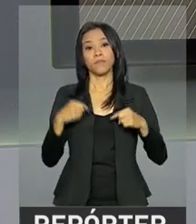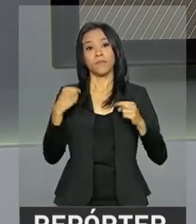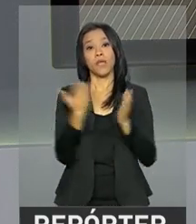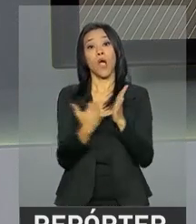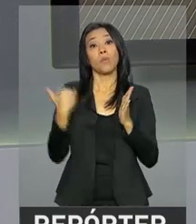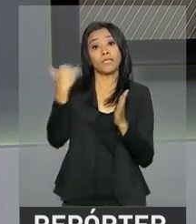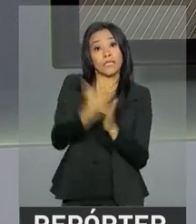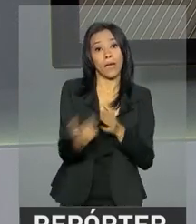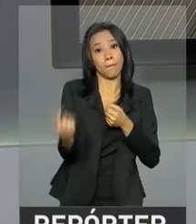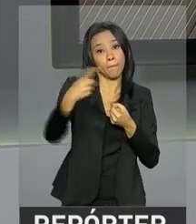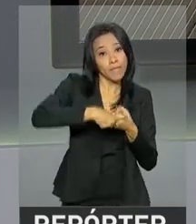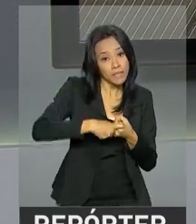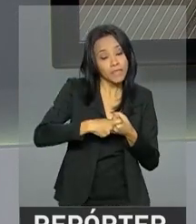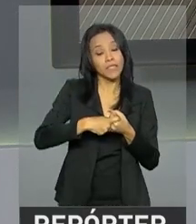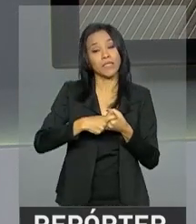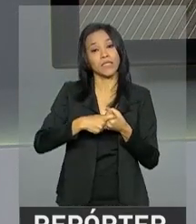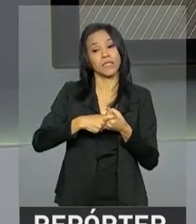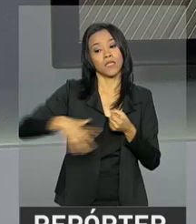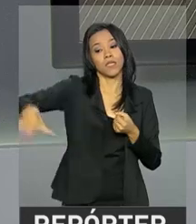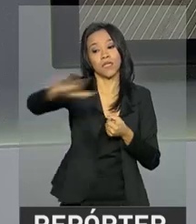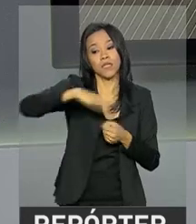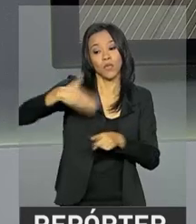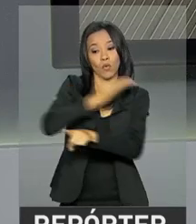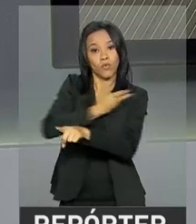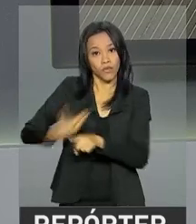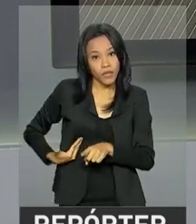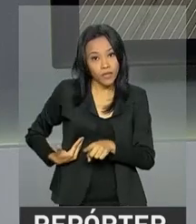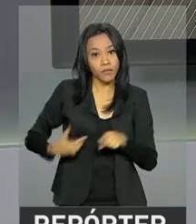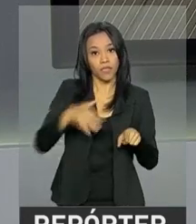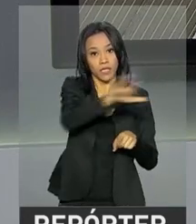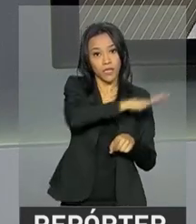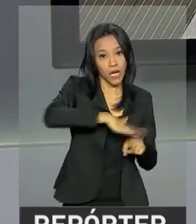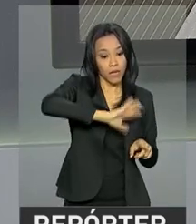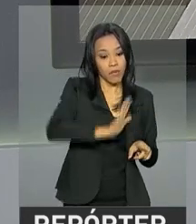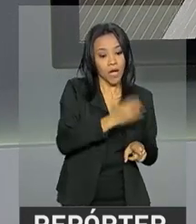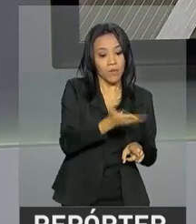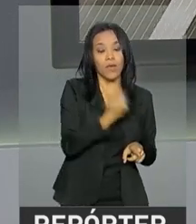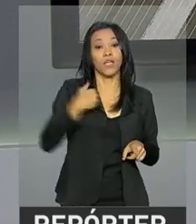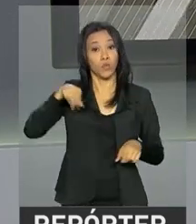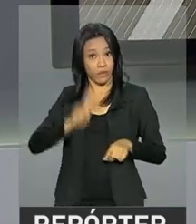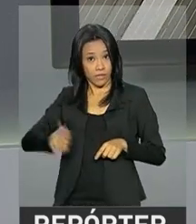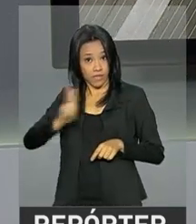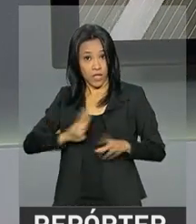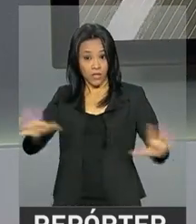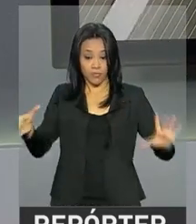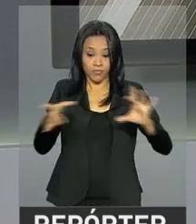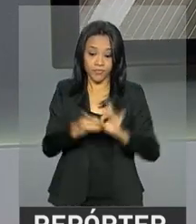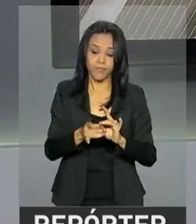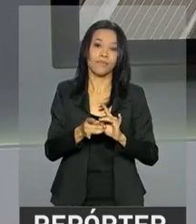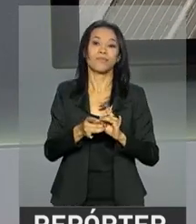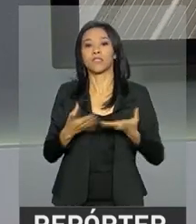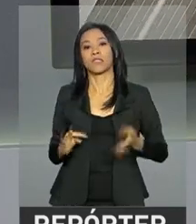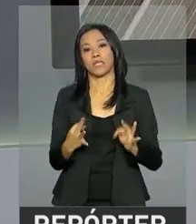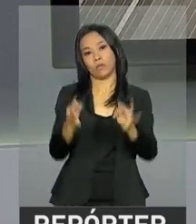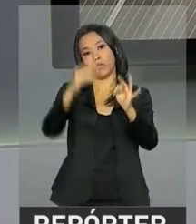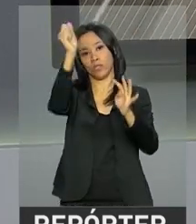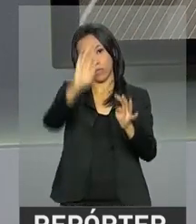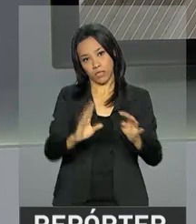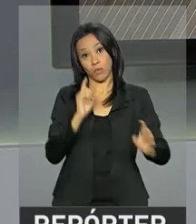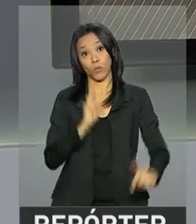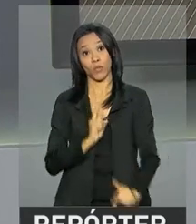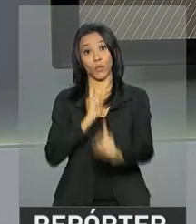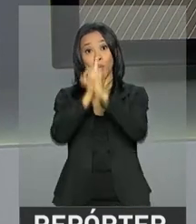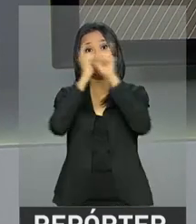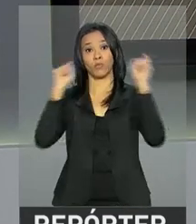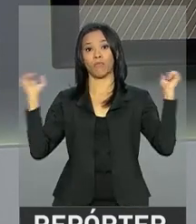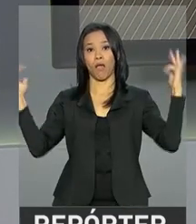entre governo setor produtivo e universidades o desenvolvimento da tecnologia brasileira o encontro em brasília reuniu